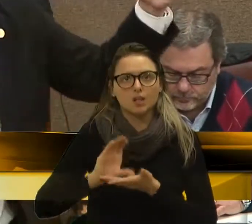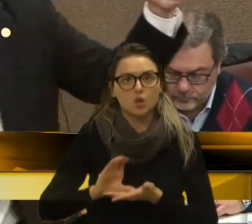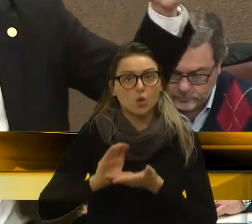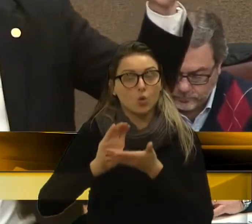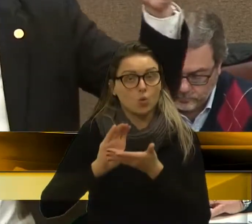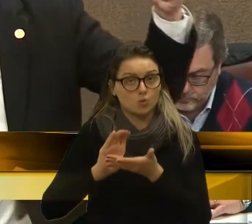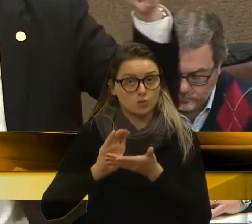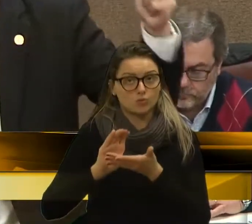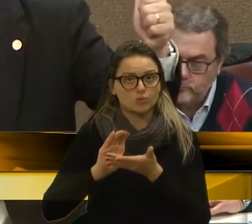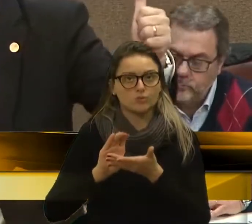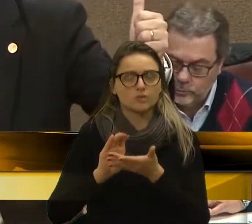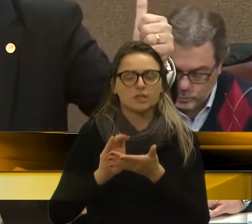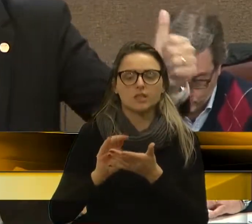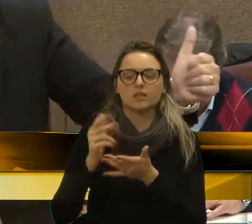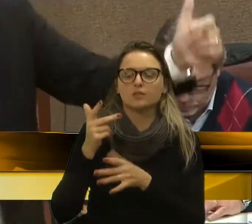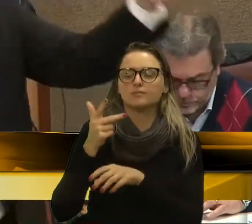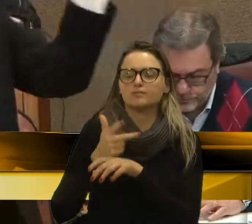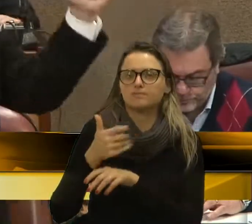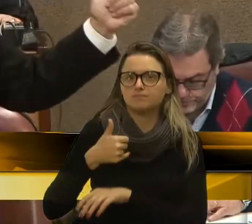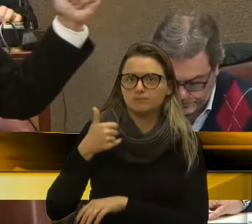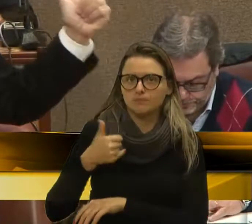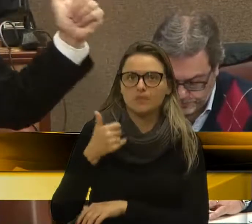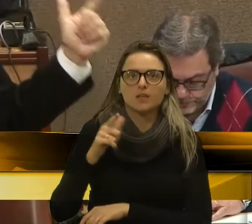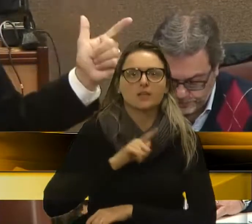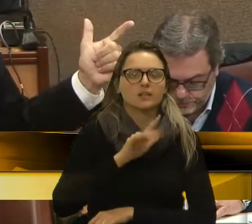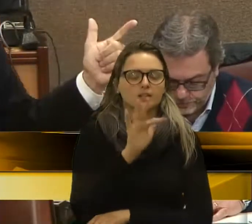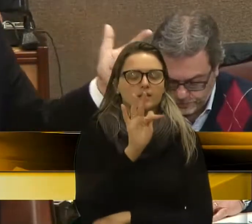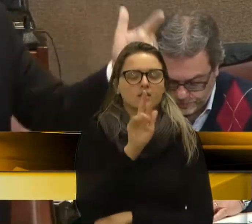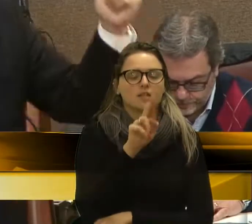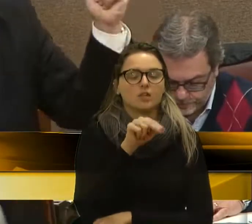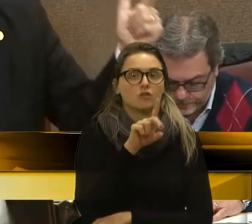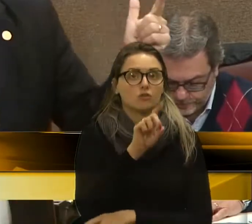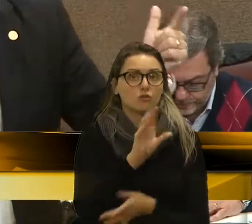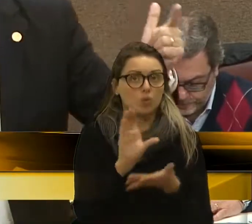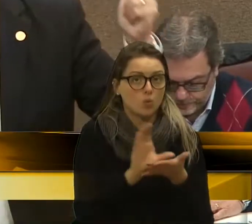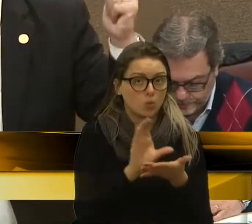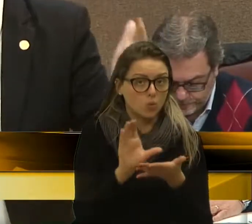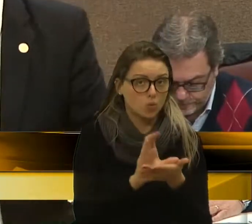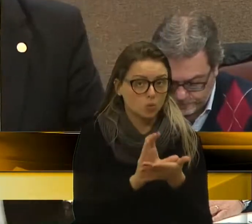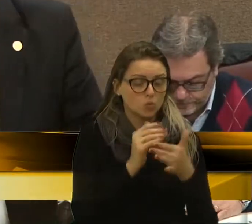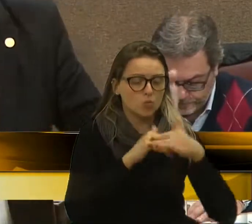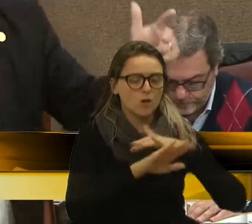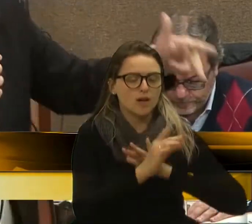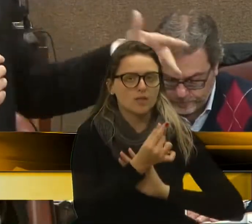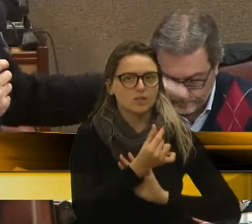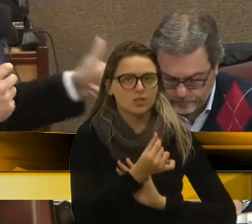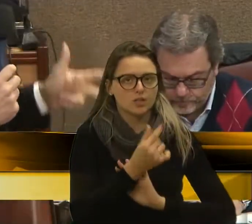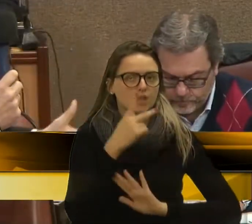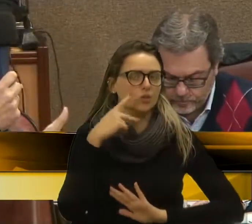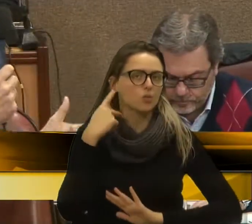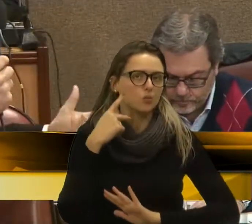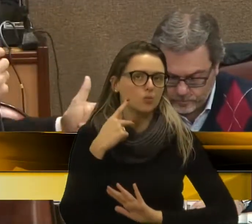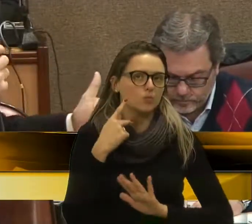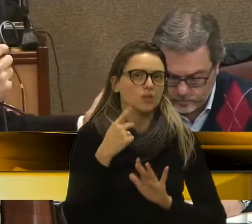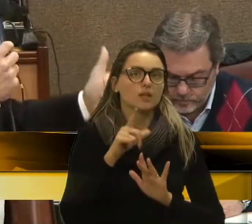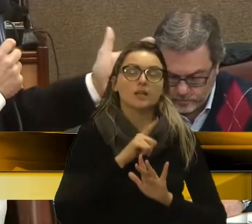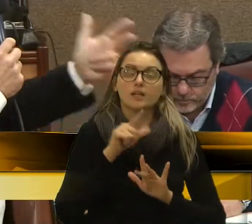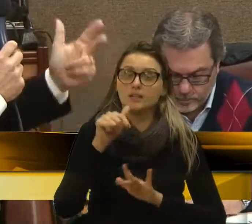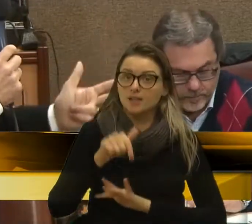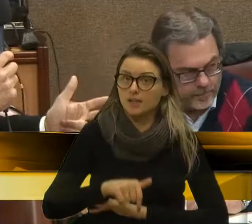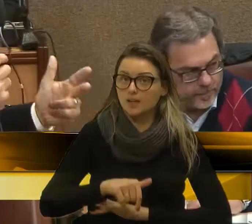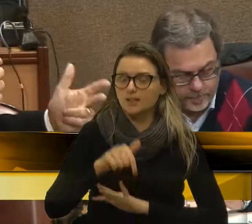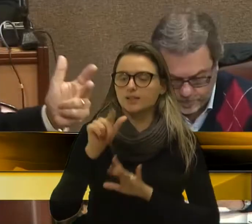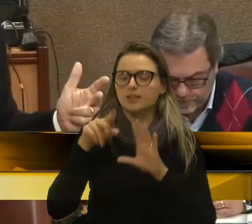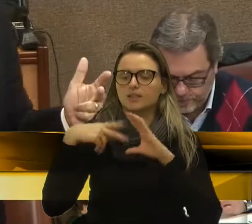municipal do idoso. Temos um fundo municipal de políticas para os idosos. E temos aqui na casa, vereador Filipe